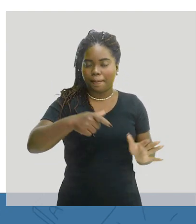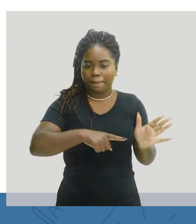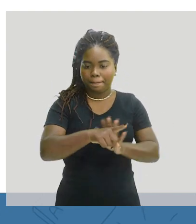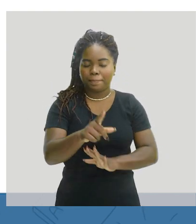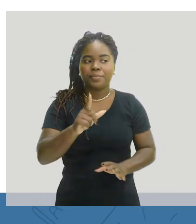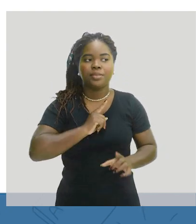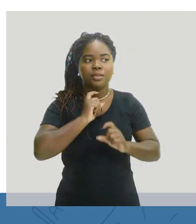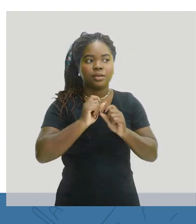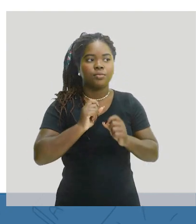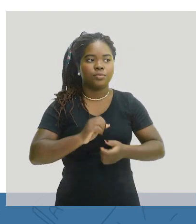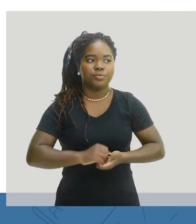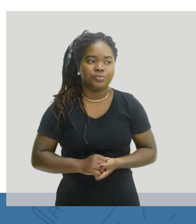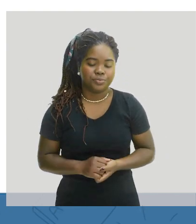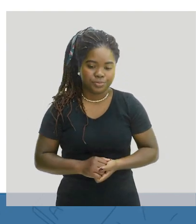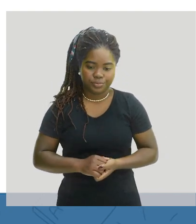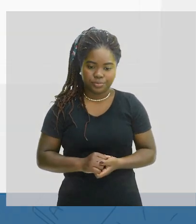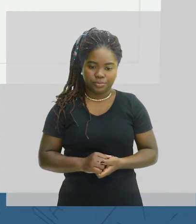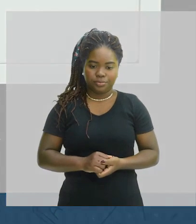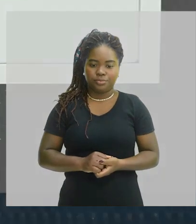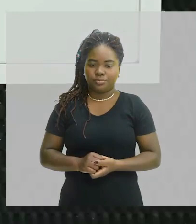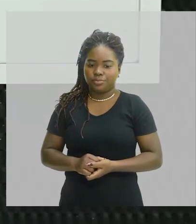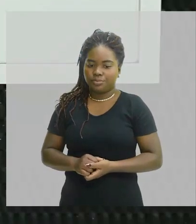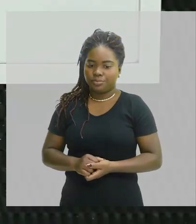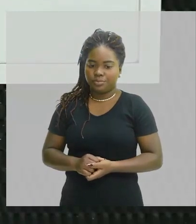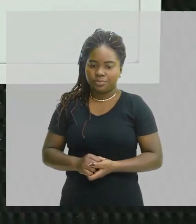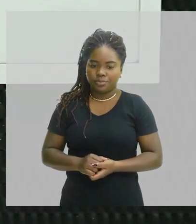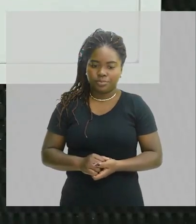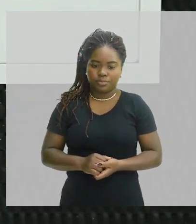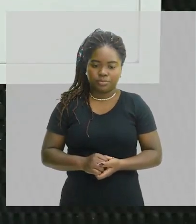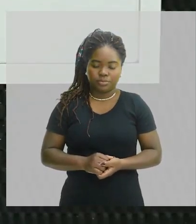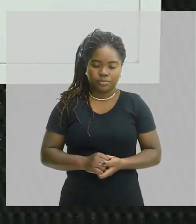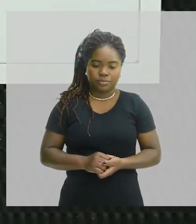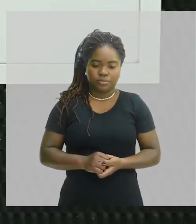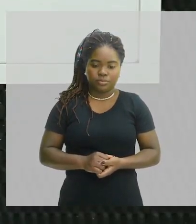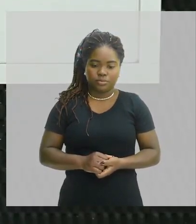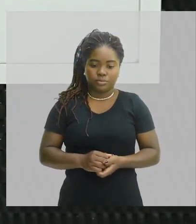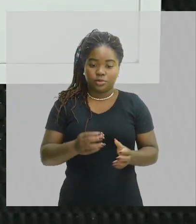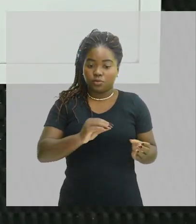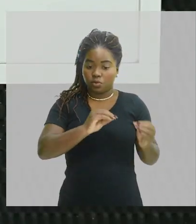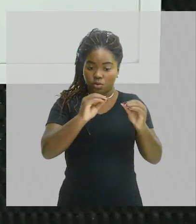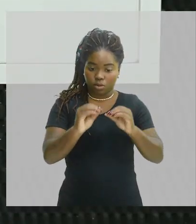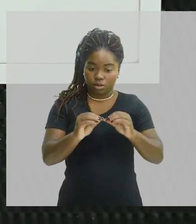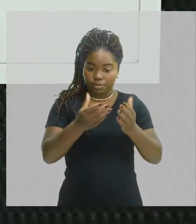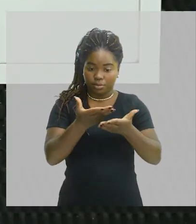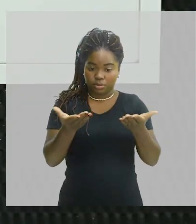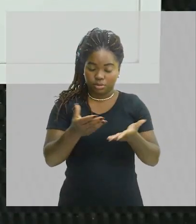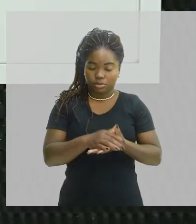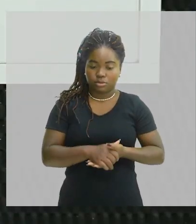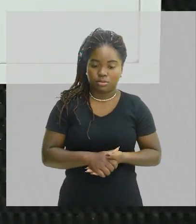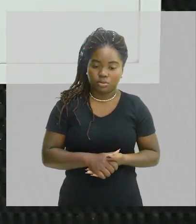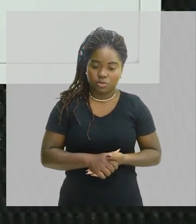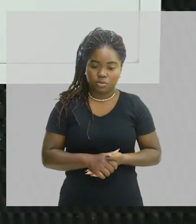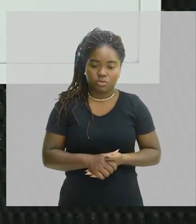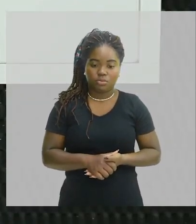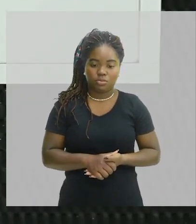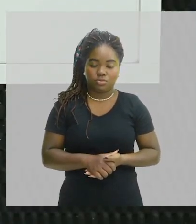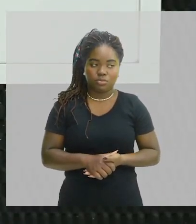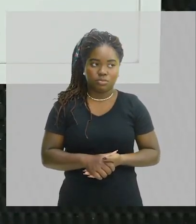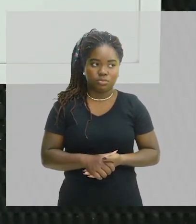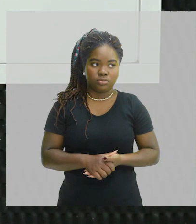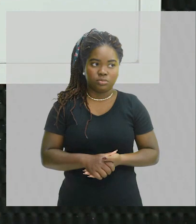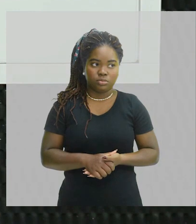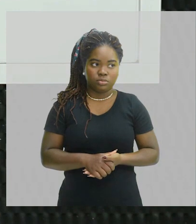Então nós temos o seguinte circuito. Então vou representar aqui da seguinte forma, né? Nós temos aqui, ó,